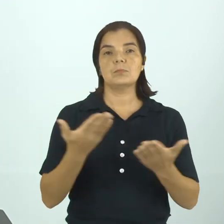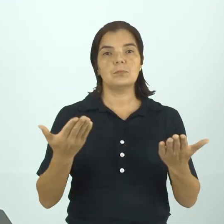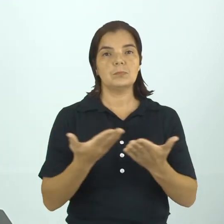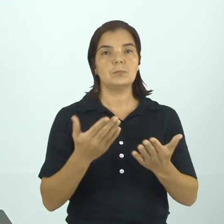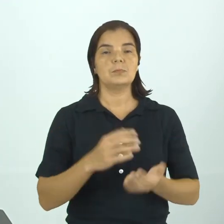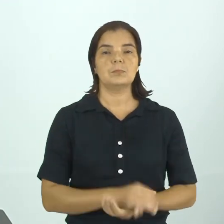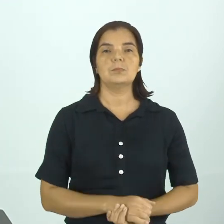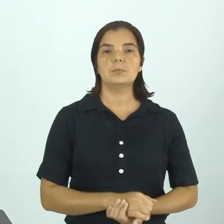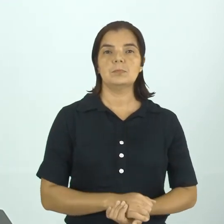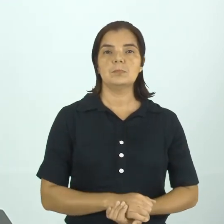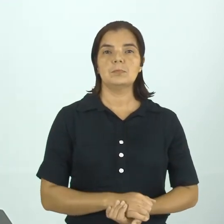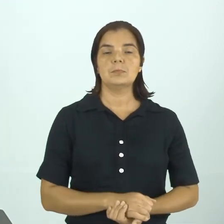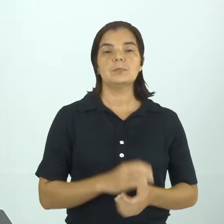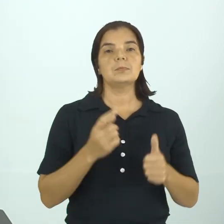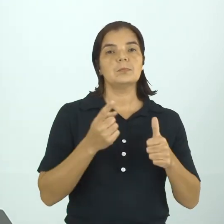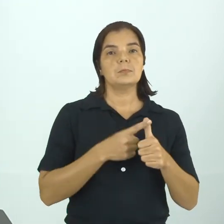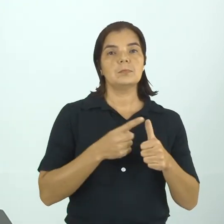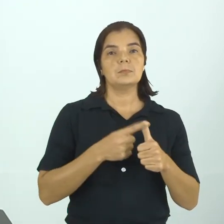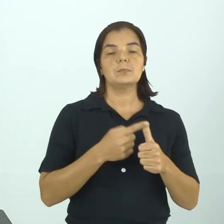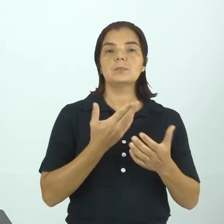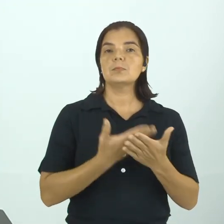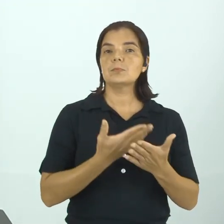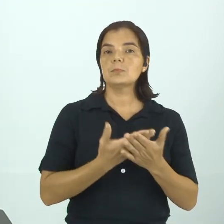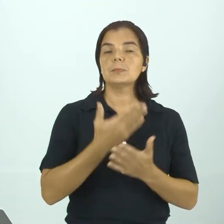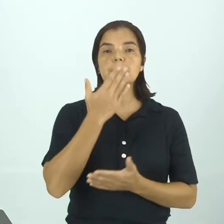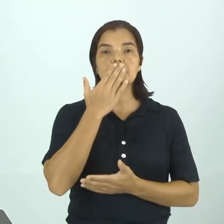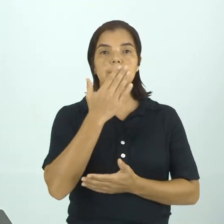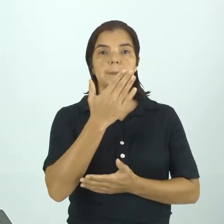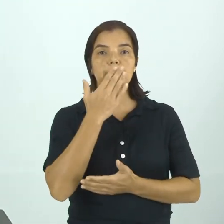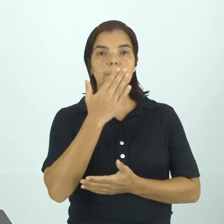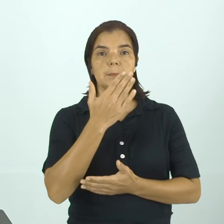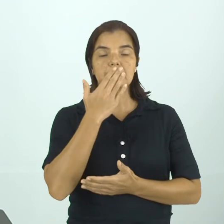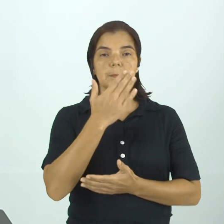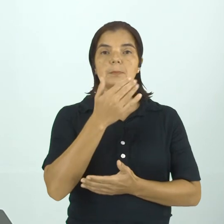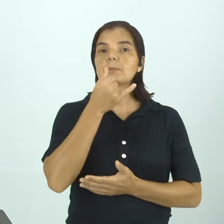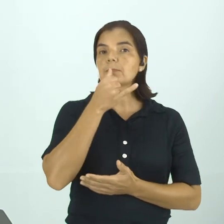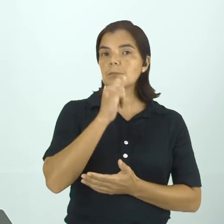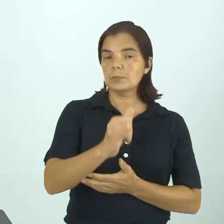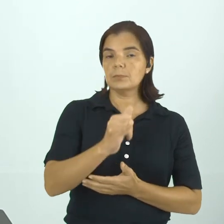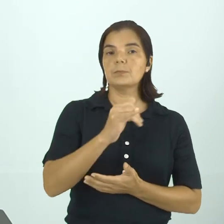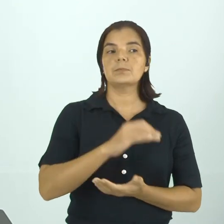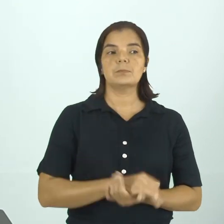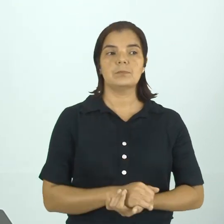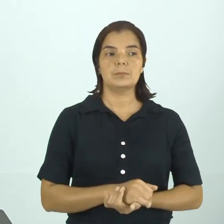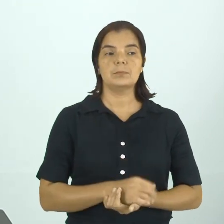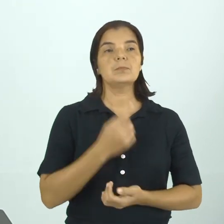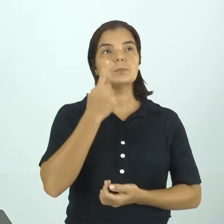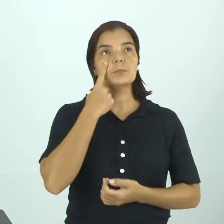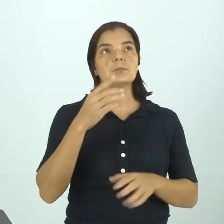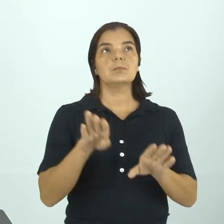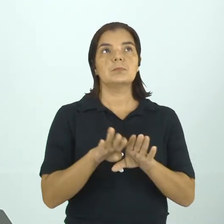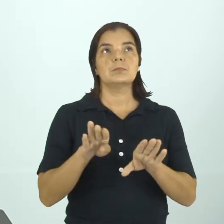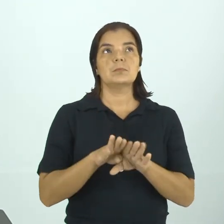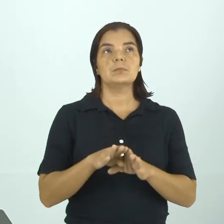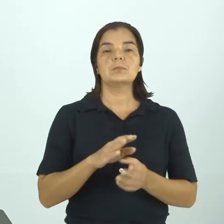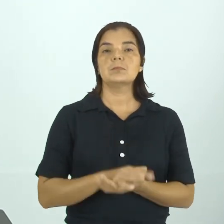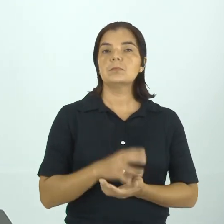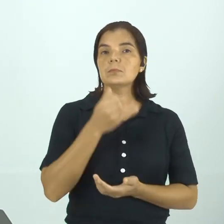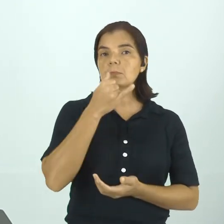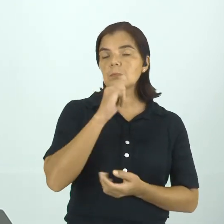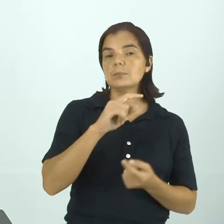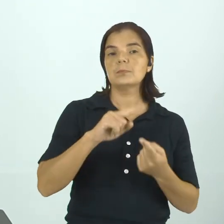hoje. Primeiro, nós estudamos os tipos de energia. Vimos que existem a